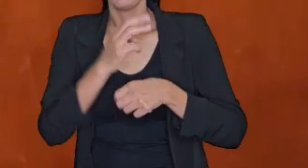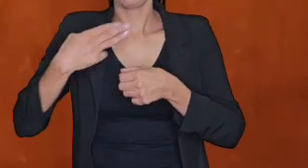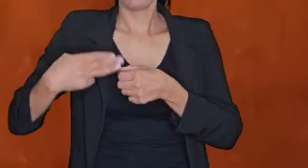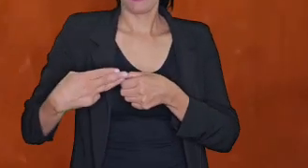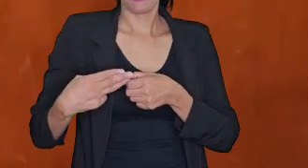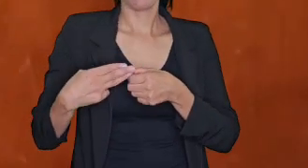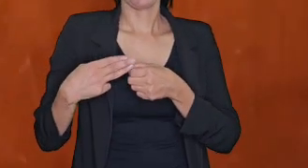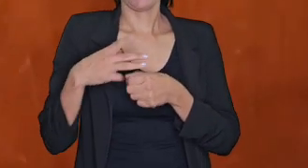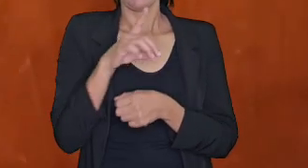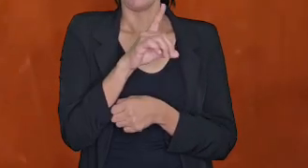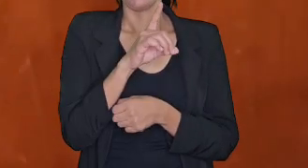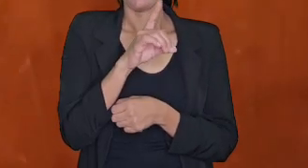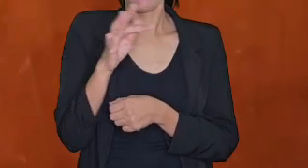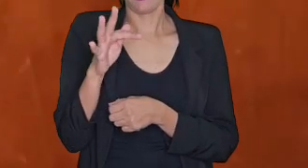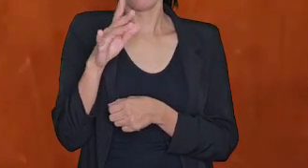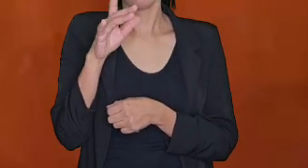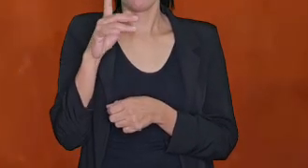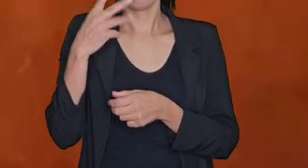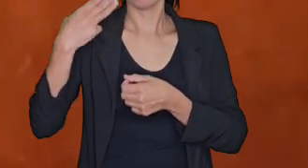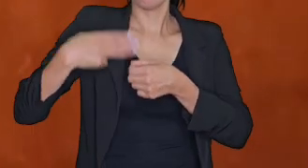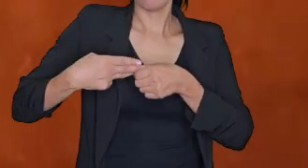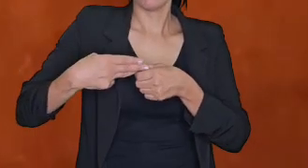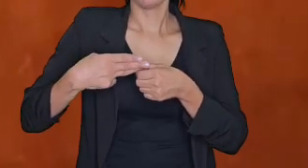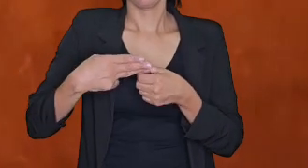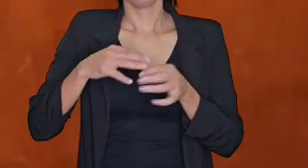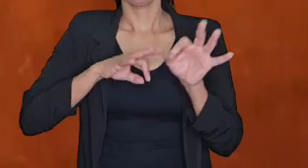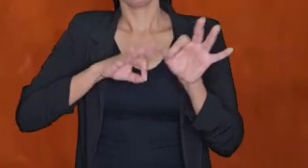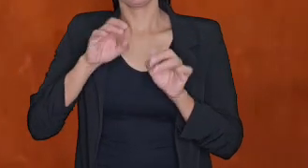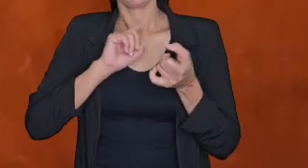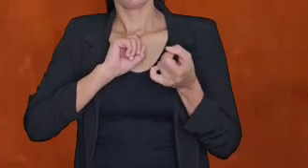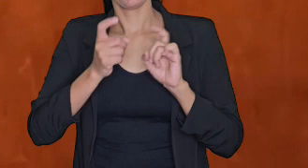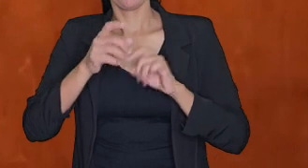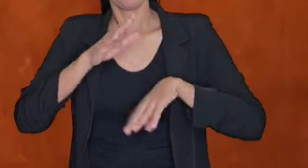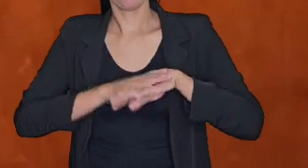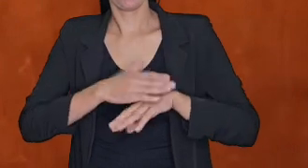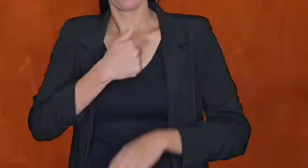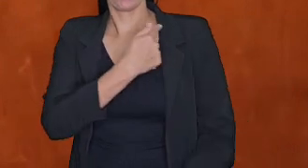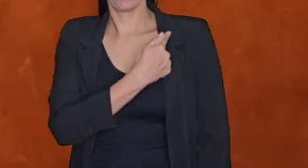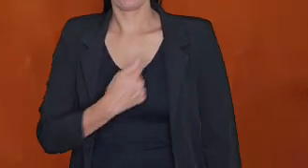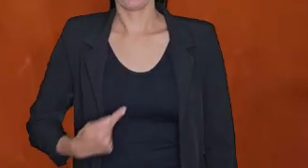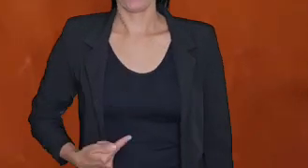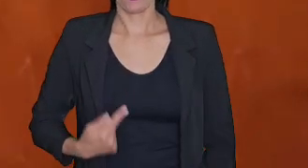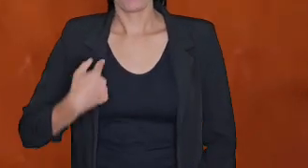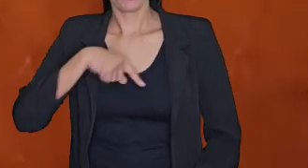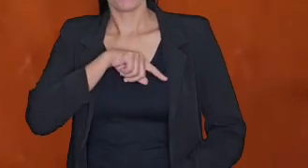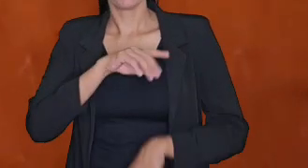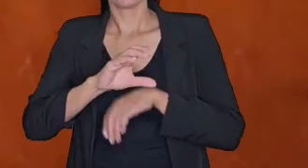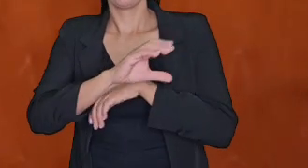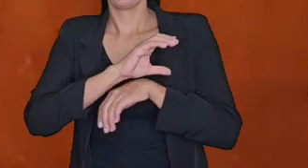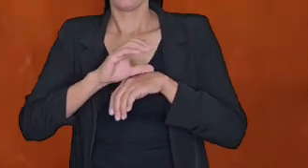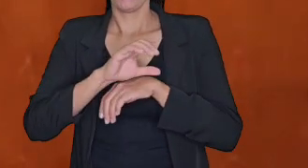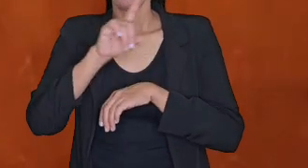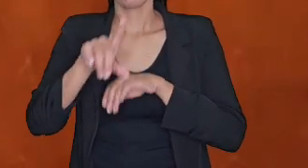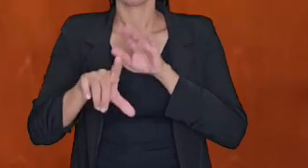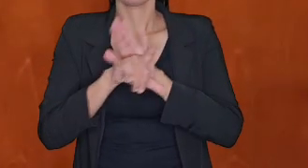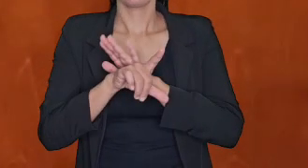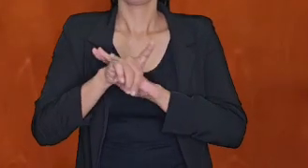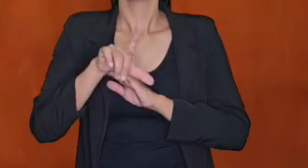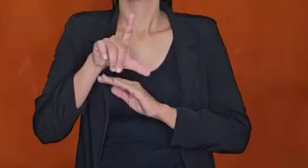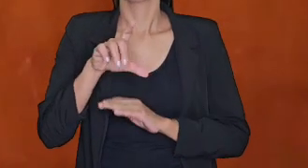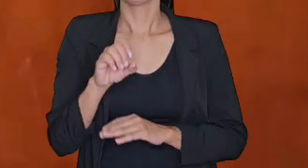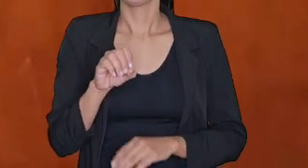de um estado, né? O Distrito Federal é um baita de um municipão administrado por um governador. A